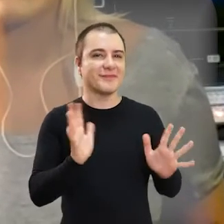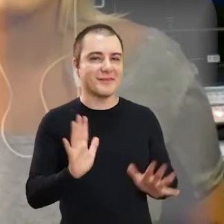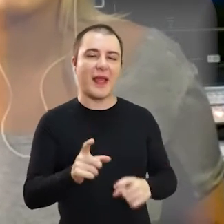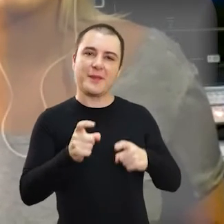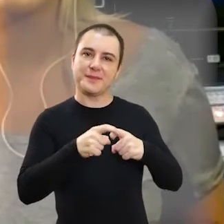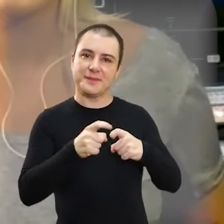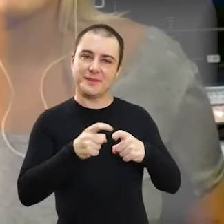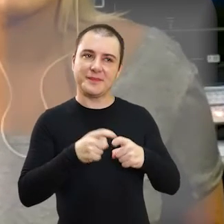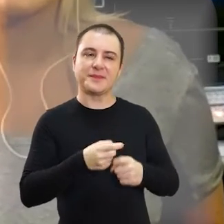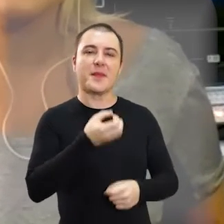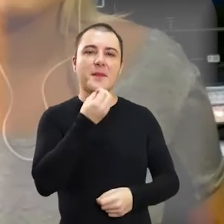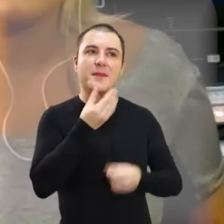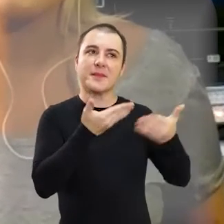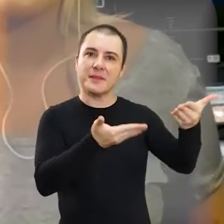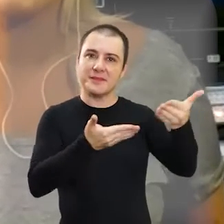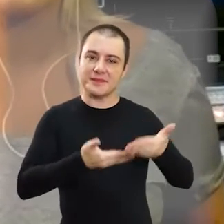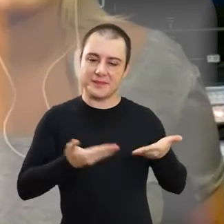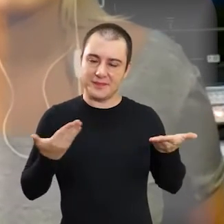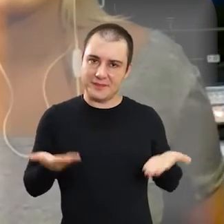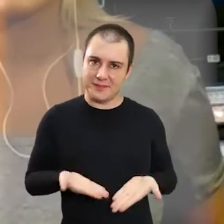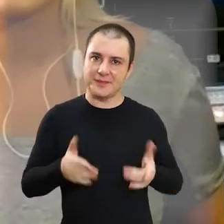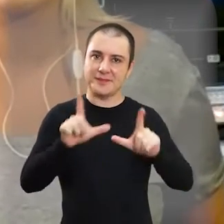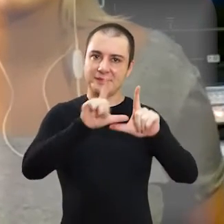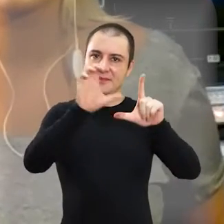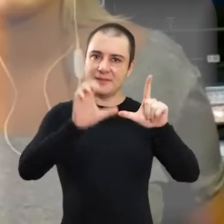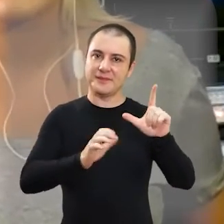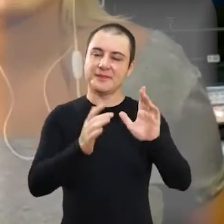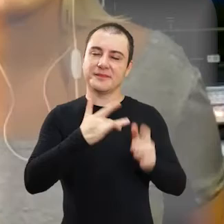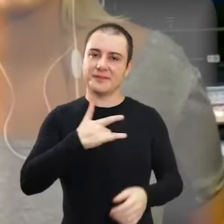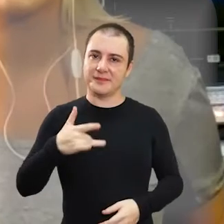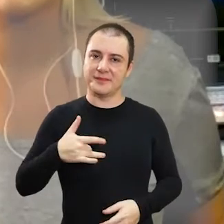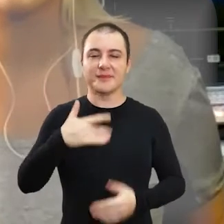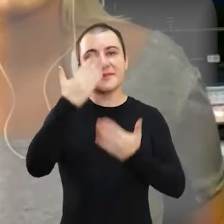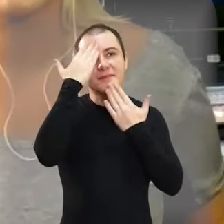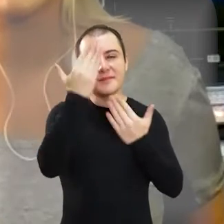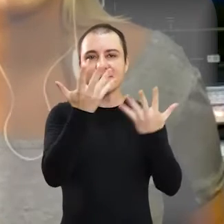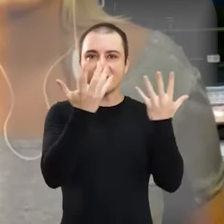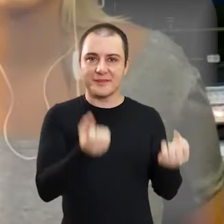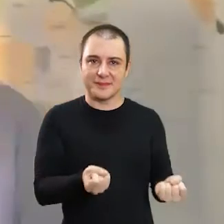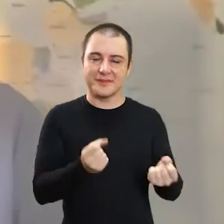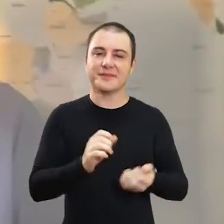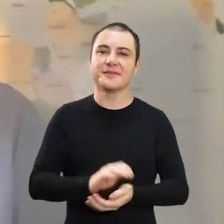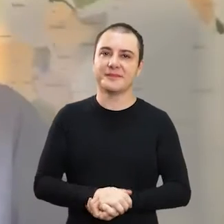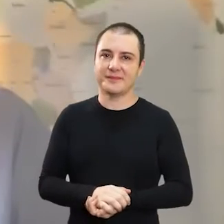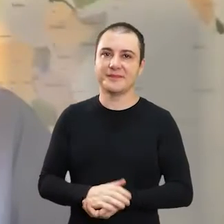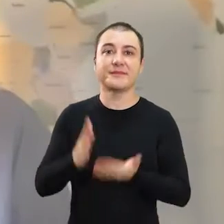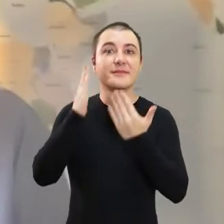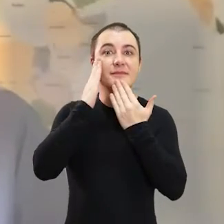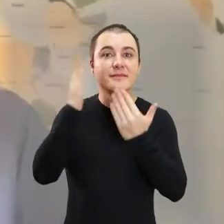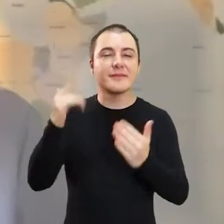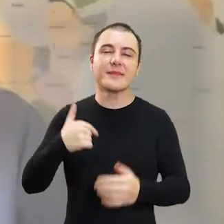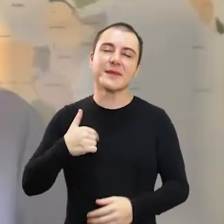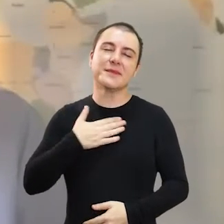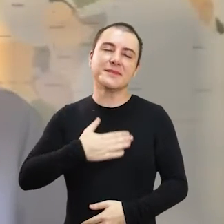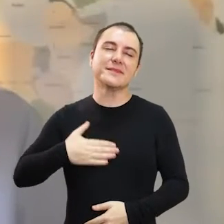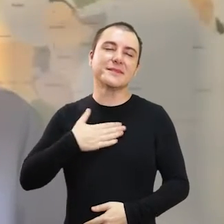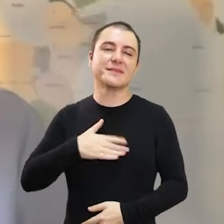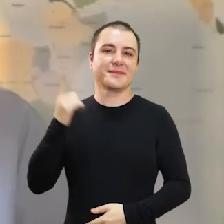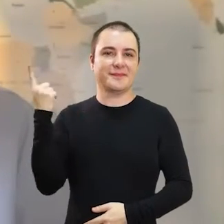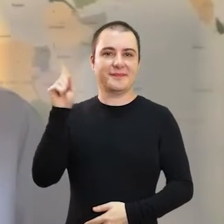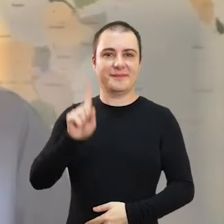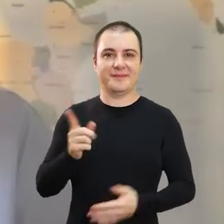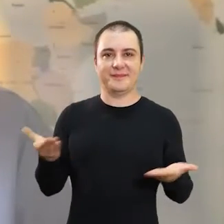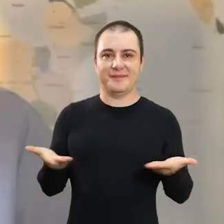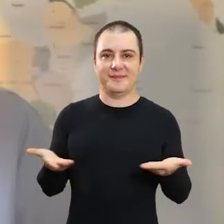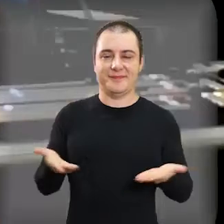doutor Cardillo, seja muito bem-vindo ao nosso programa e obrigada pela sua presença aqui hoje. Obrigado, Lorena. É um prazer participar com